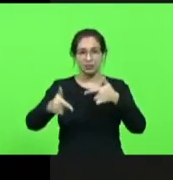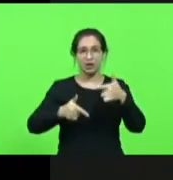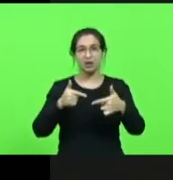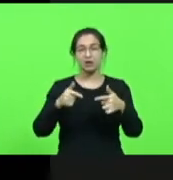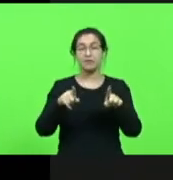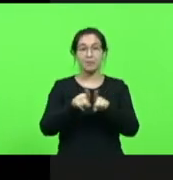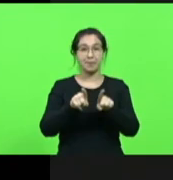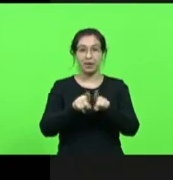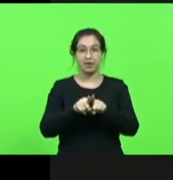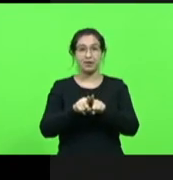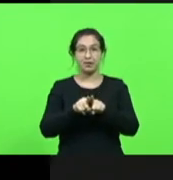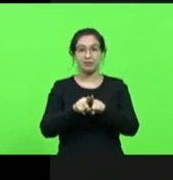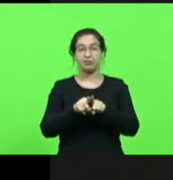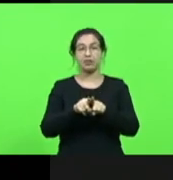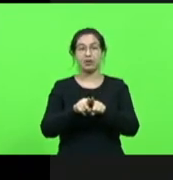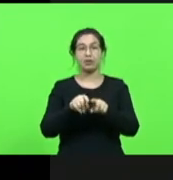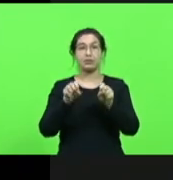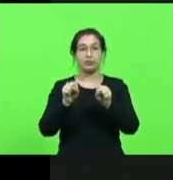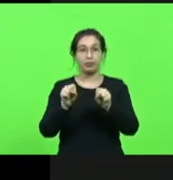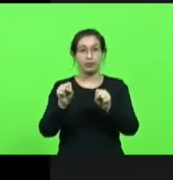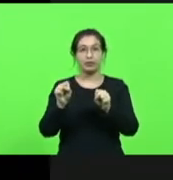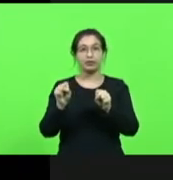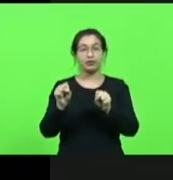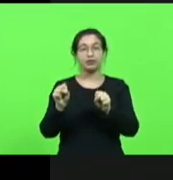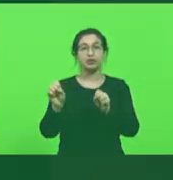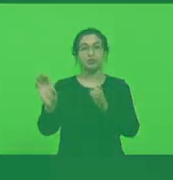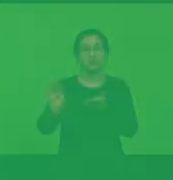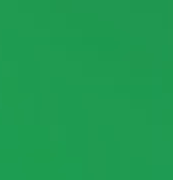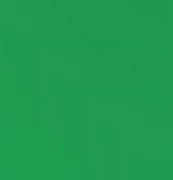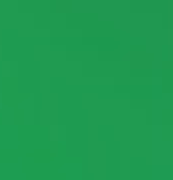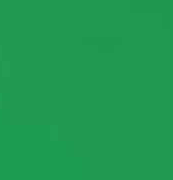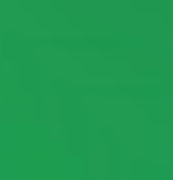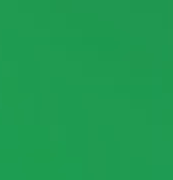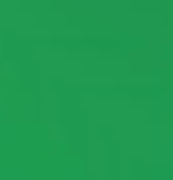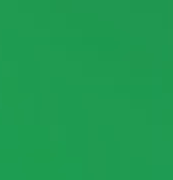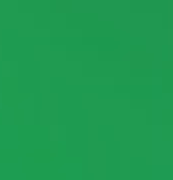não vão ter os recursos para receber os seus benefícios previstos.